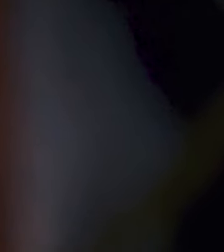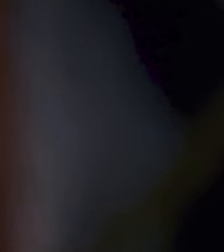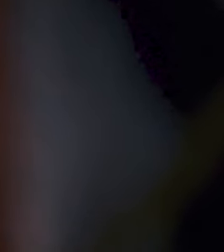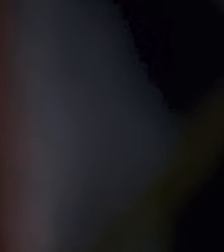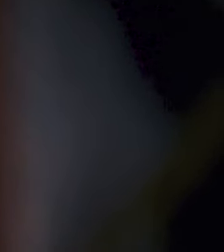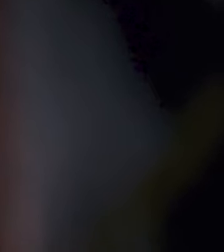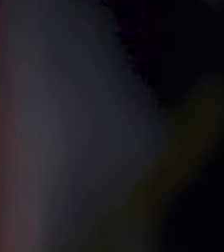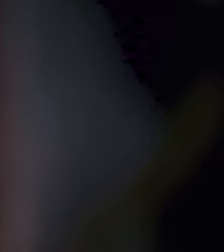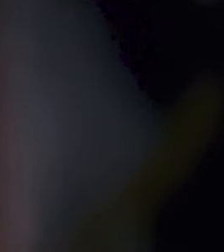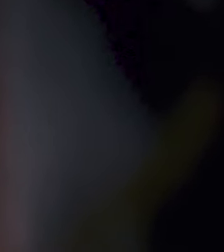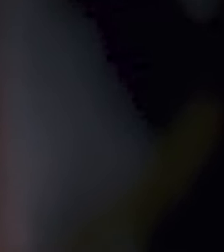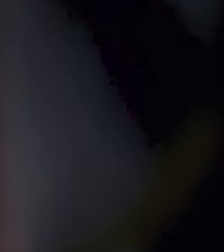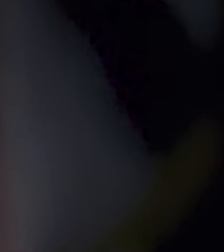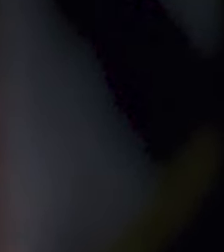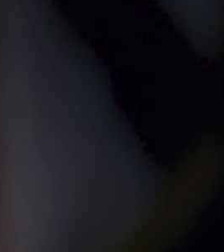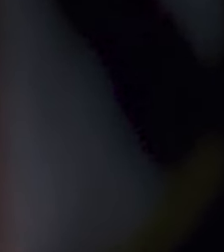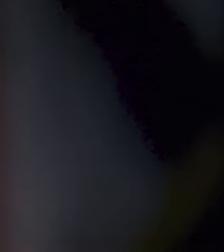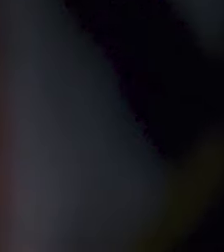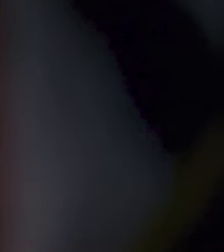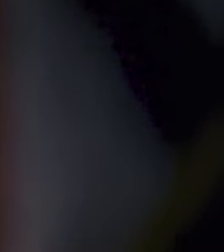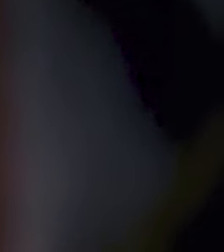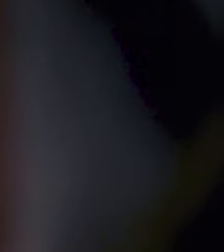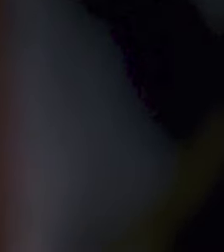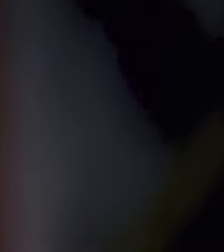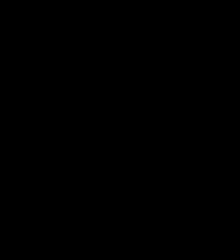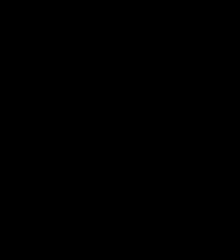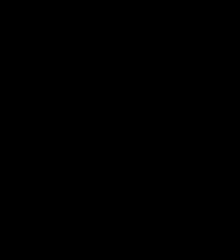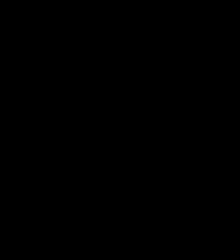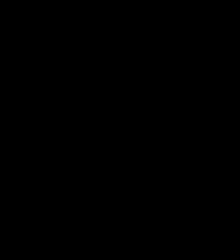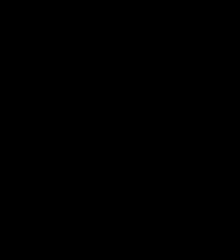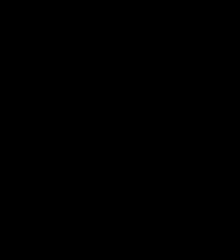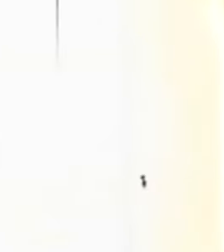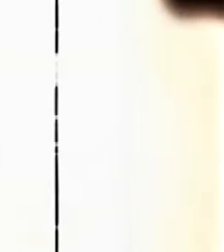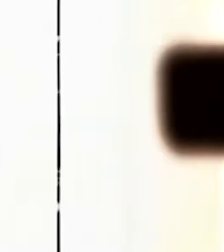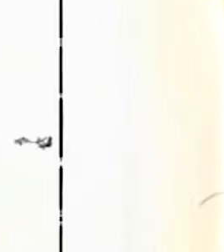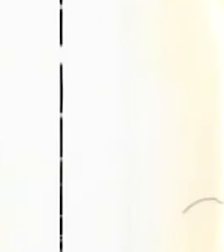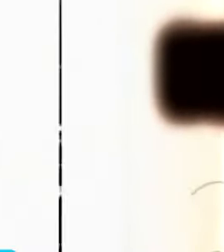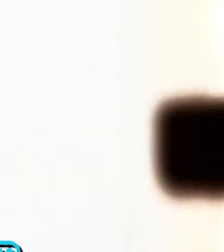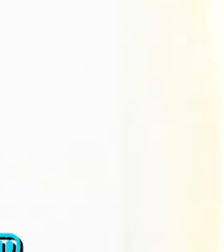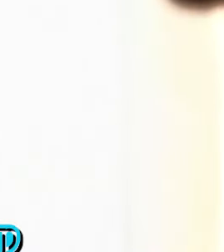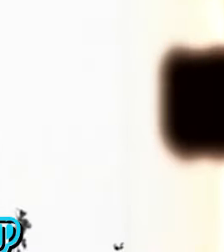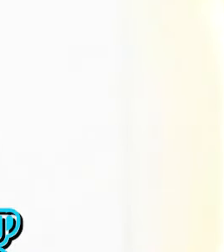bailado me realiza e o bailando para o futuro nos une.